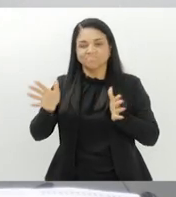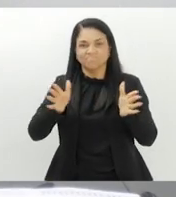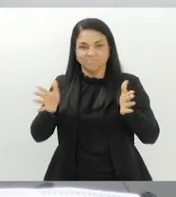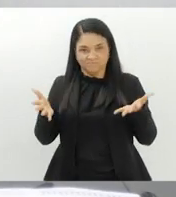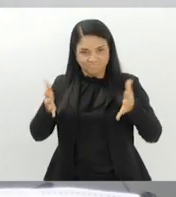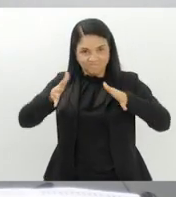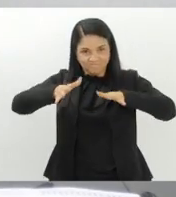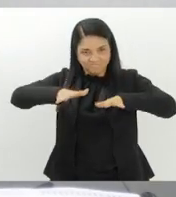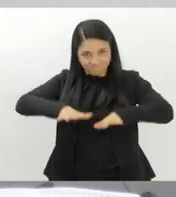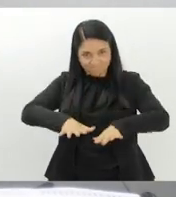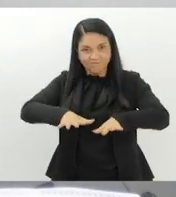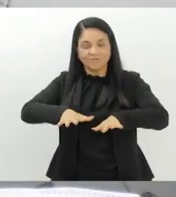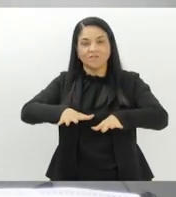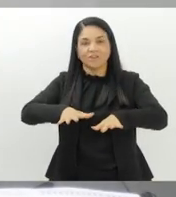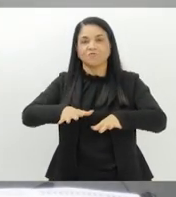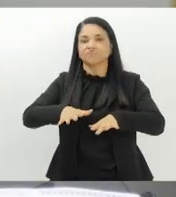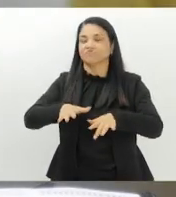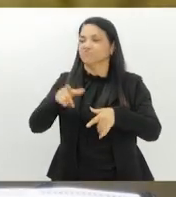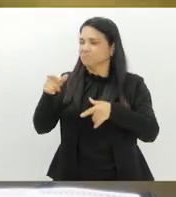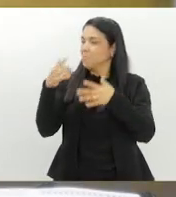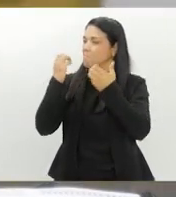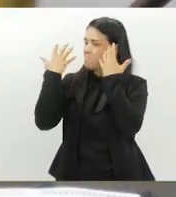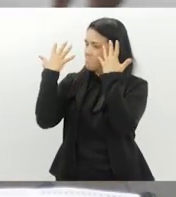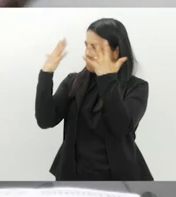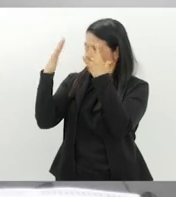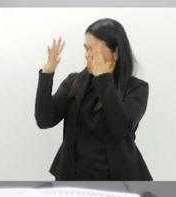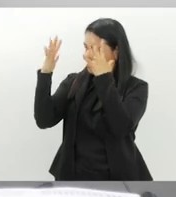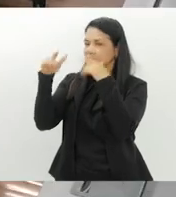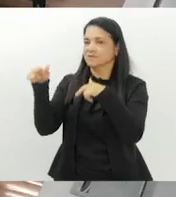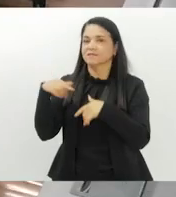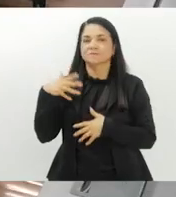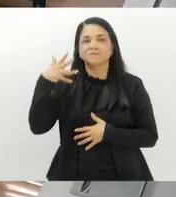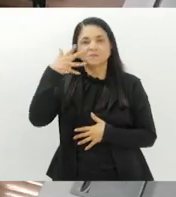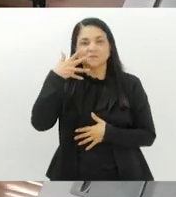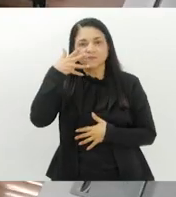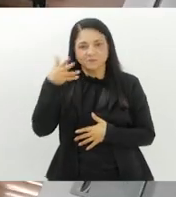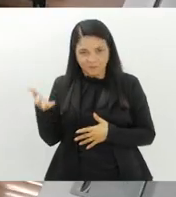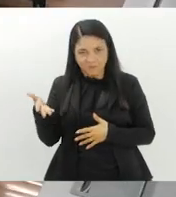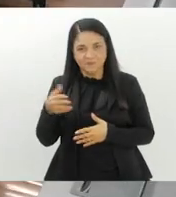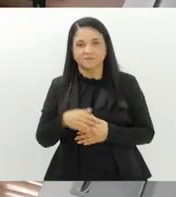estão, sem dúvida nenhuma, de parabéns. Por favor, a palavra é sua.